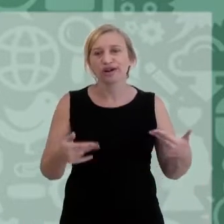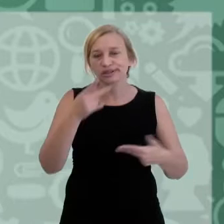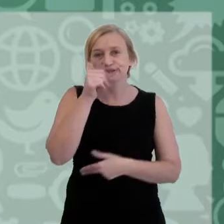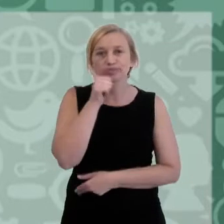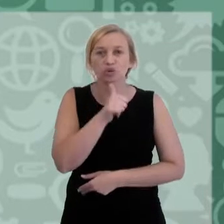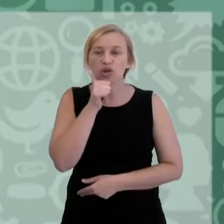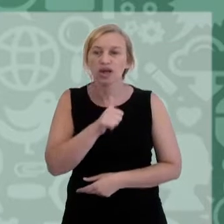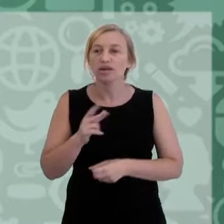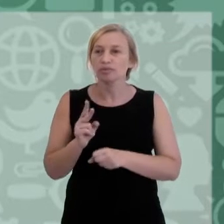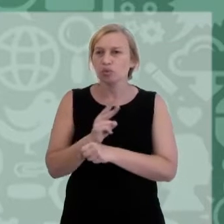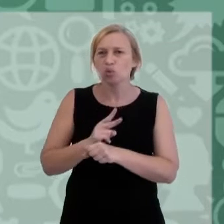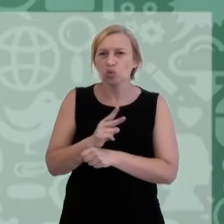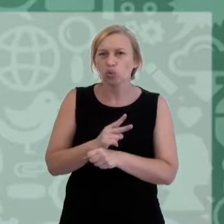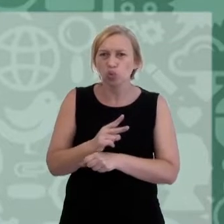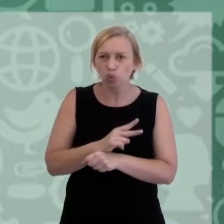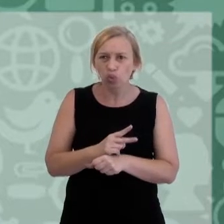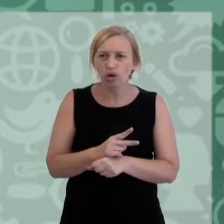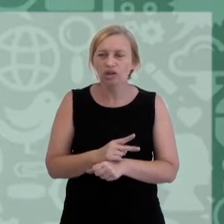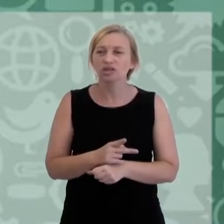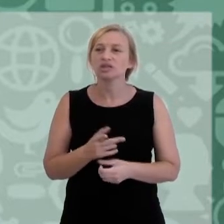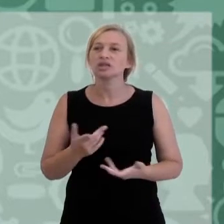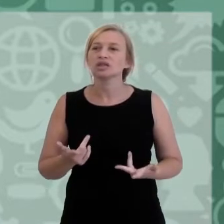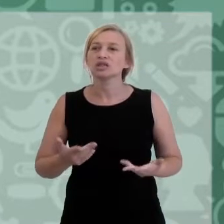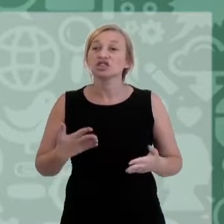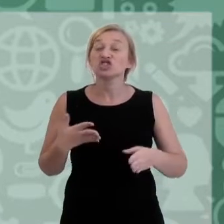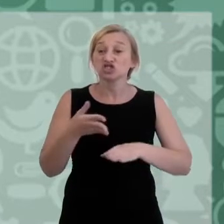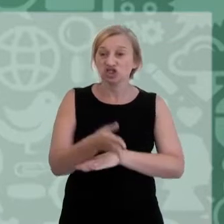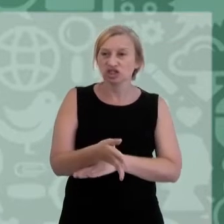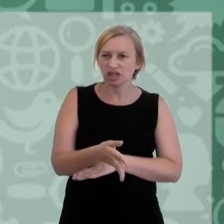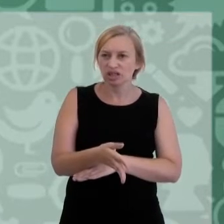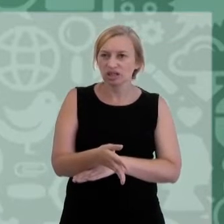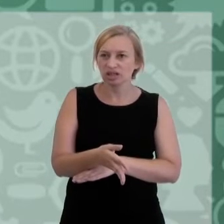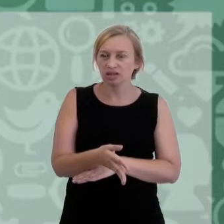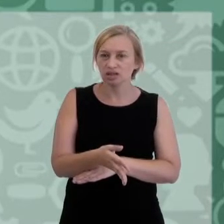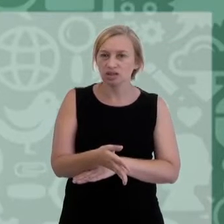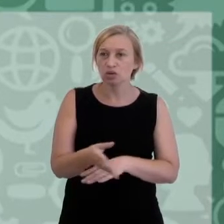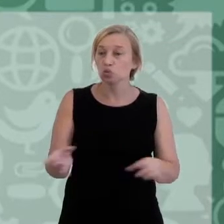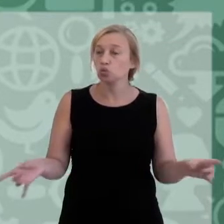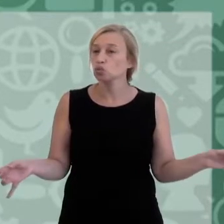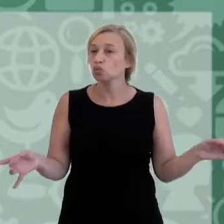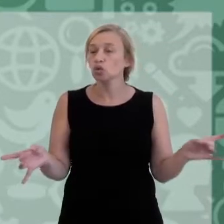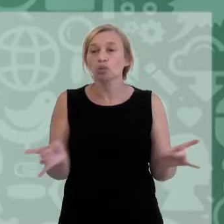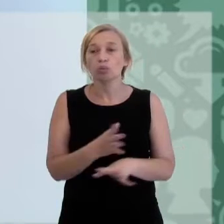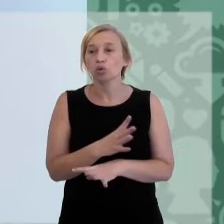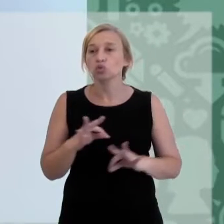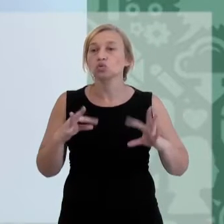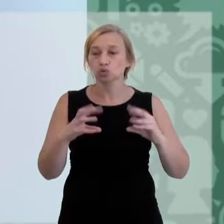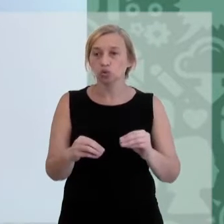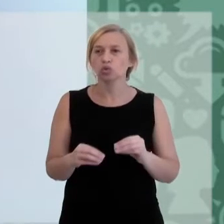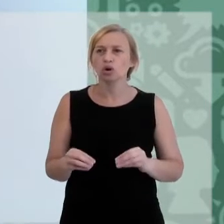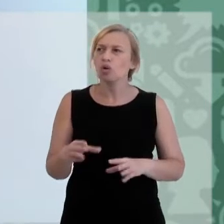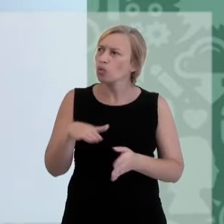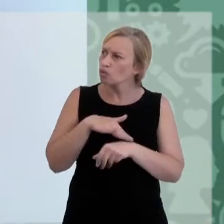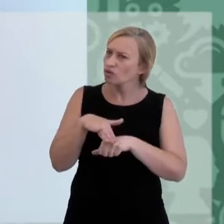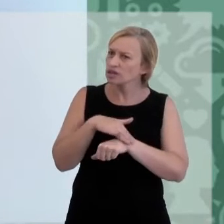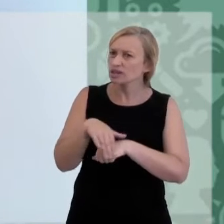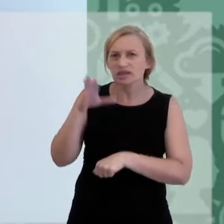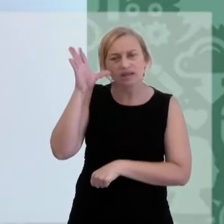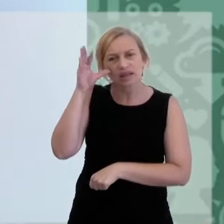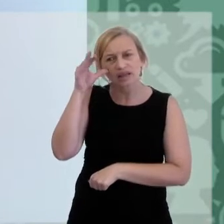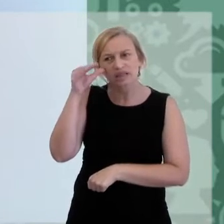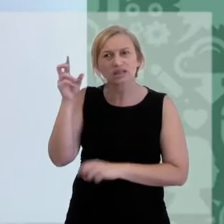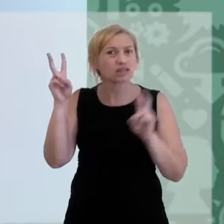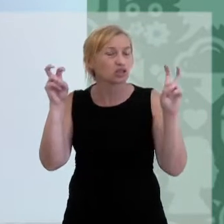muitas mulheres têm me procurado e muitas já chegam com essa armadura pronta. Eu até conversei que eu achei interessante